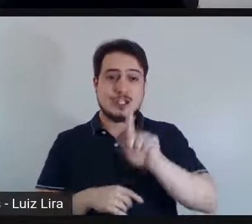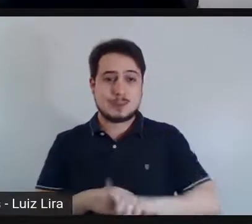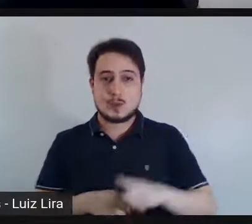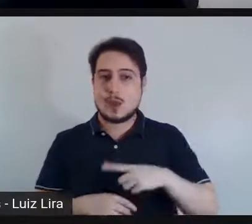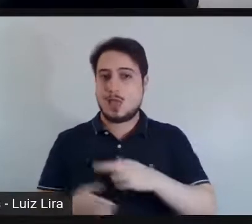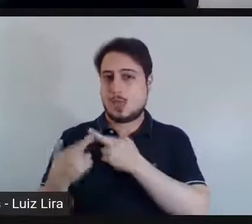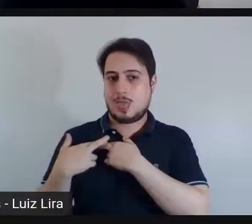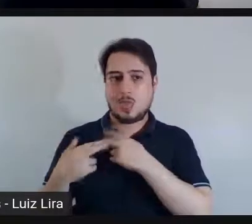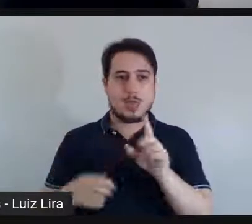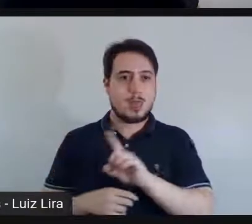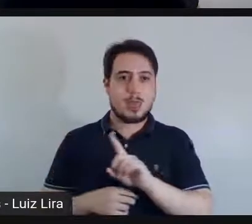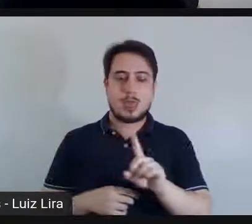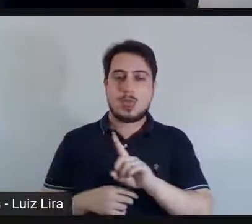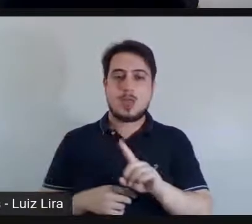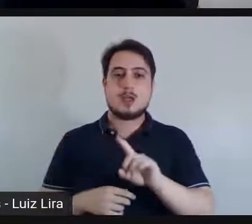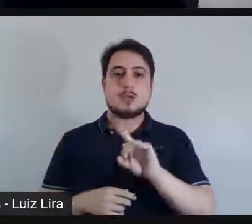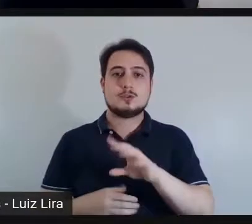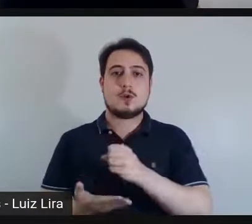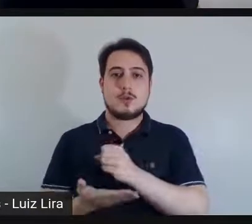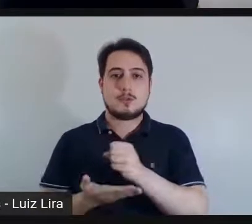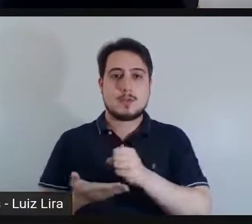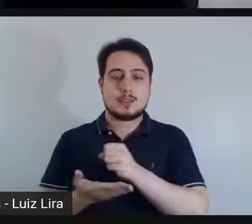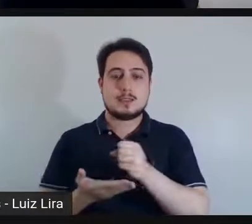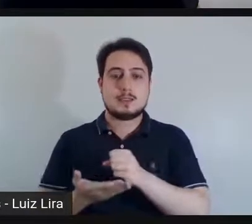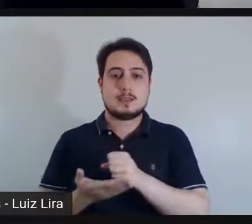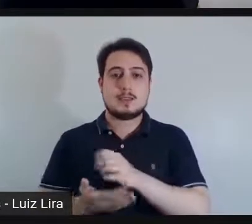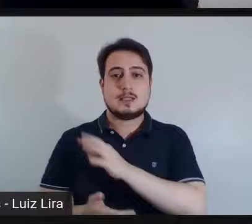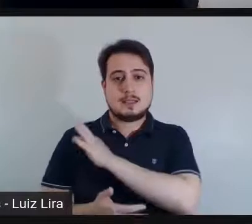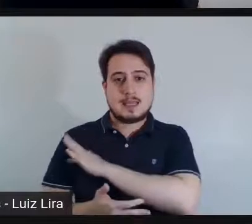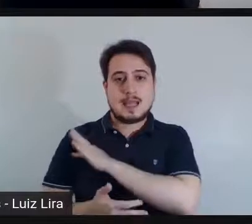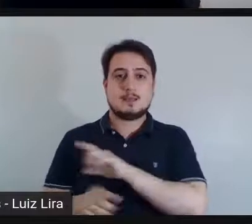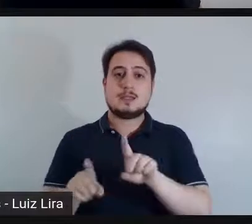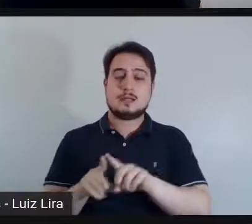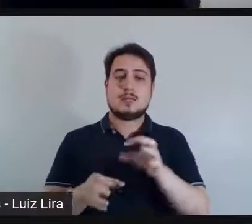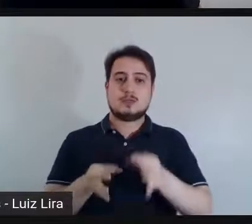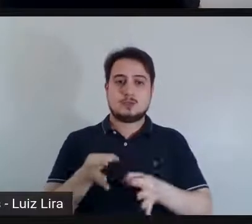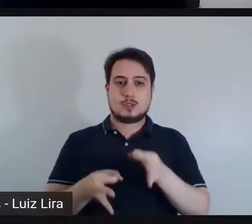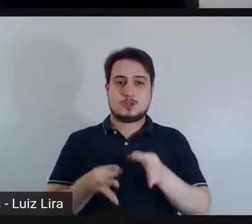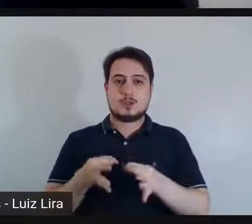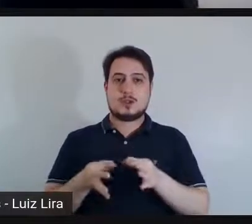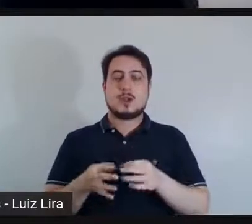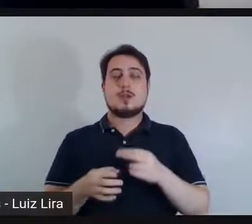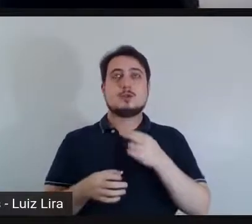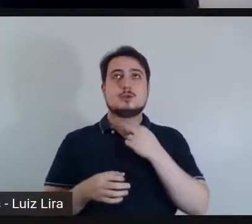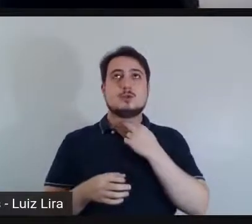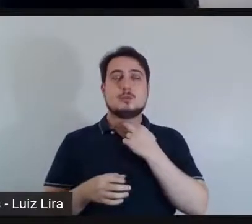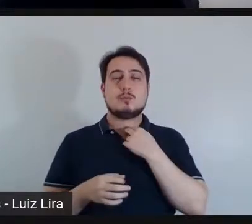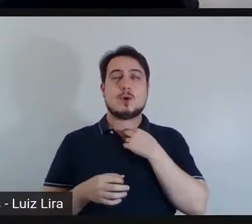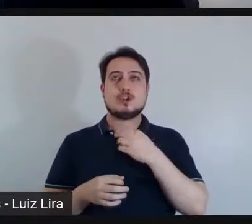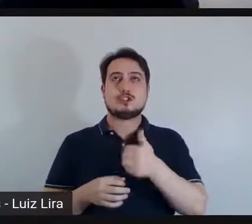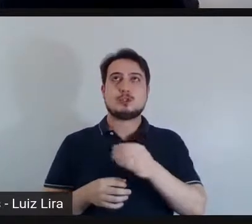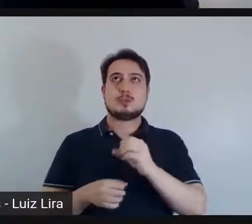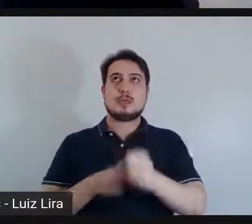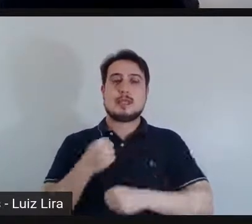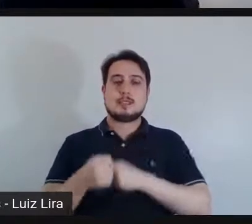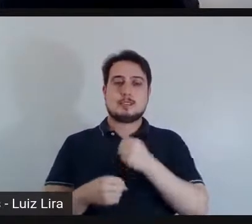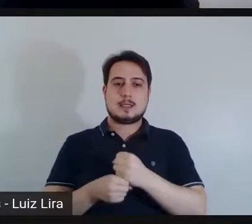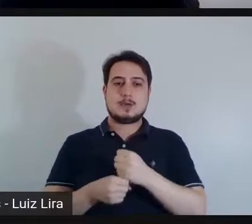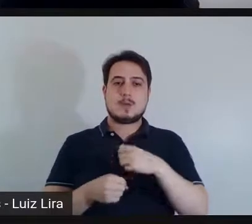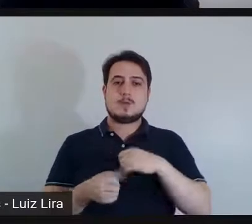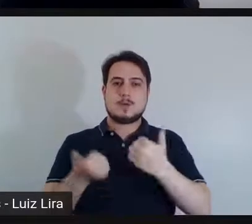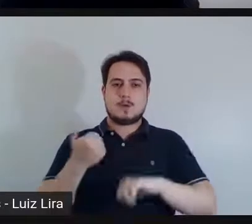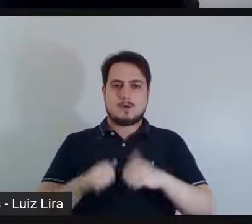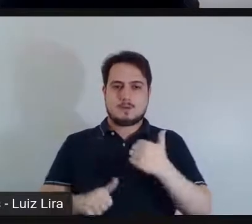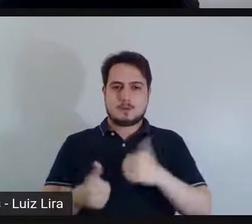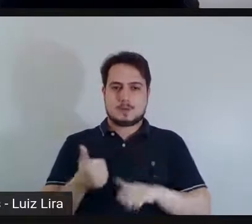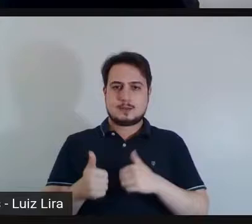haja tendo como base pareceres técnicos e jurídicos. Então, você não pode, daqui a 10 anos, quando for avaliar